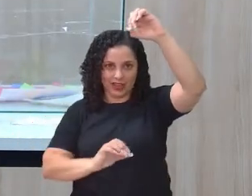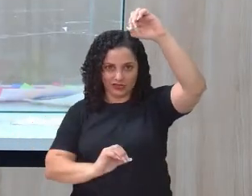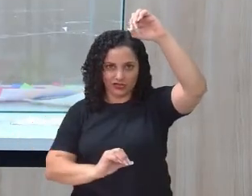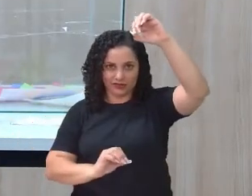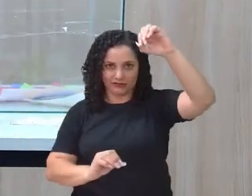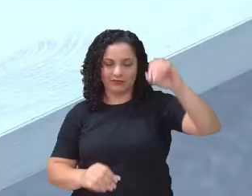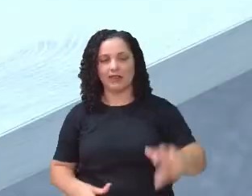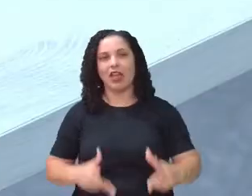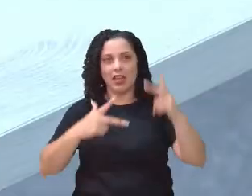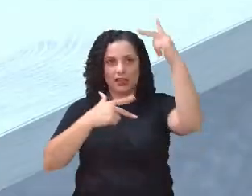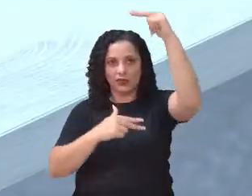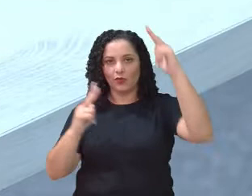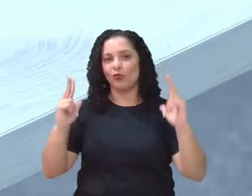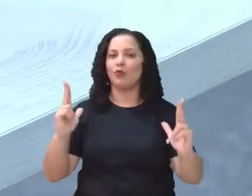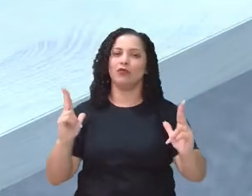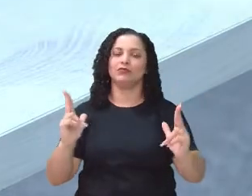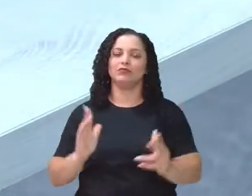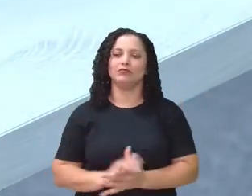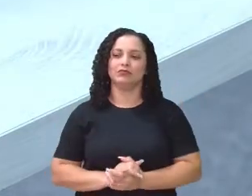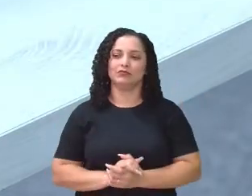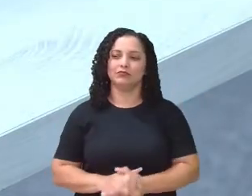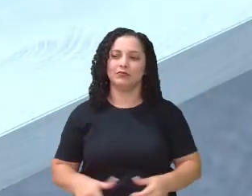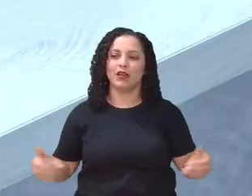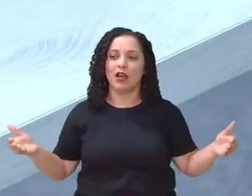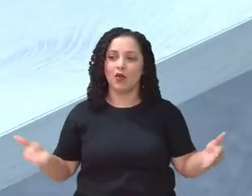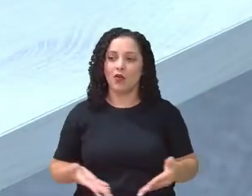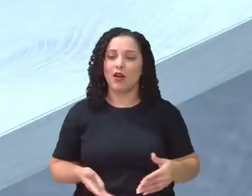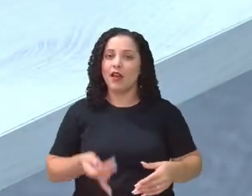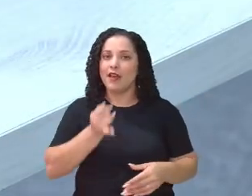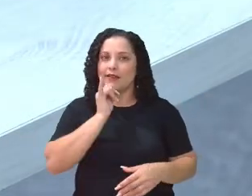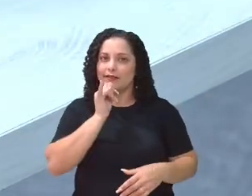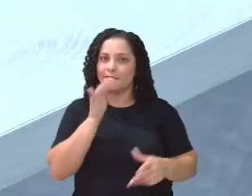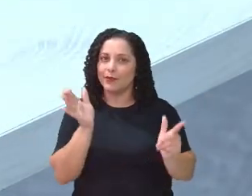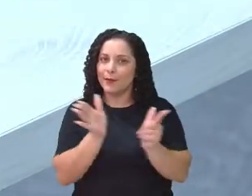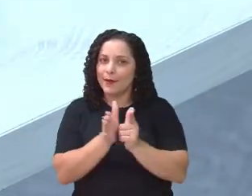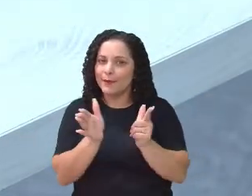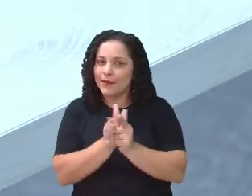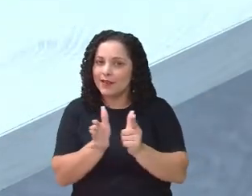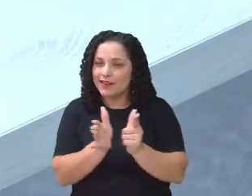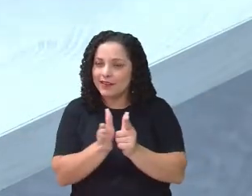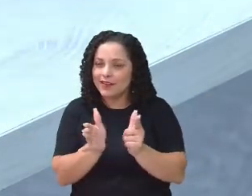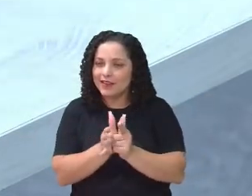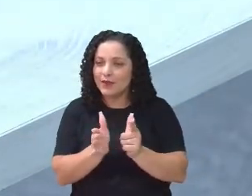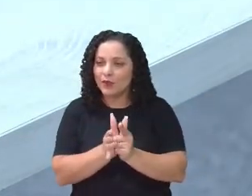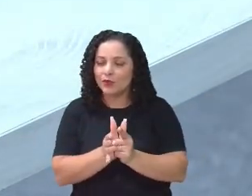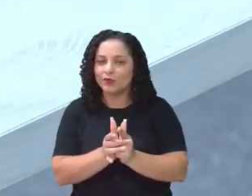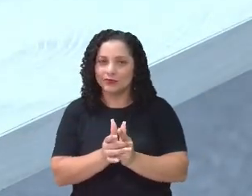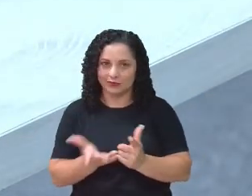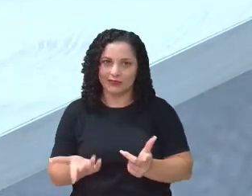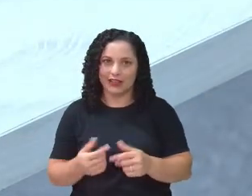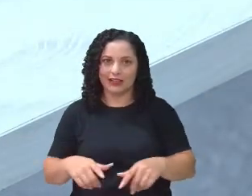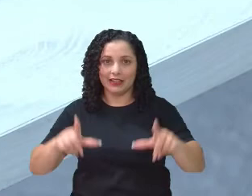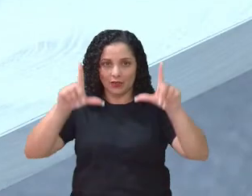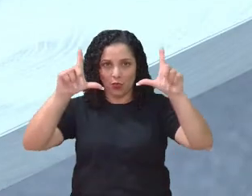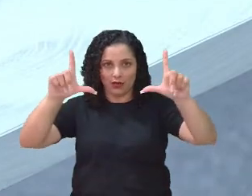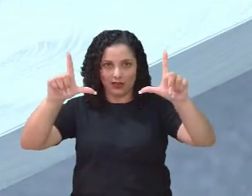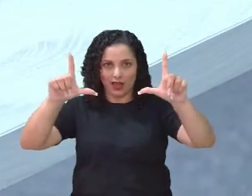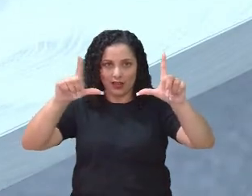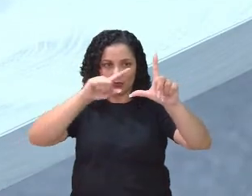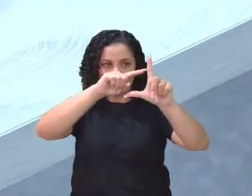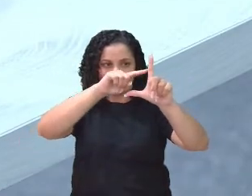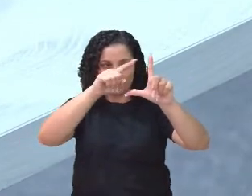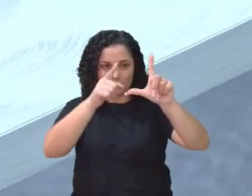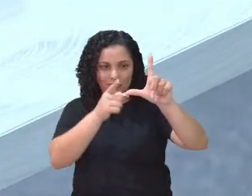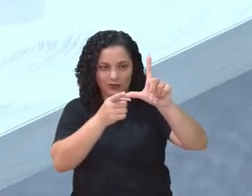eu comparo aqui com esse papelzinho aqui, que corresponde ao ângulo de 90 graus, observe